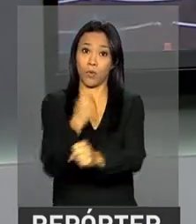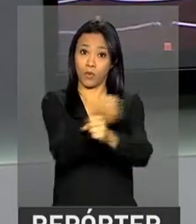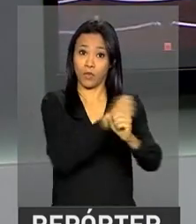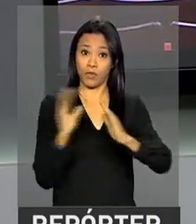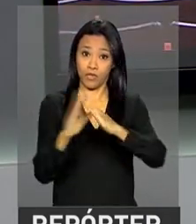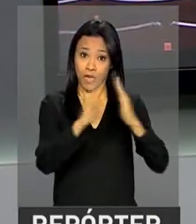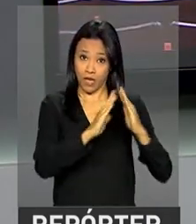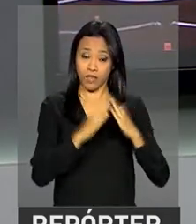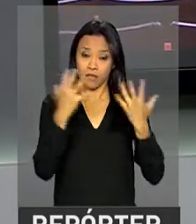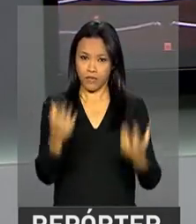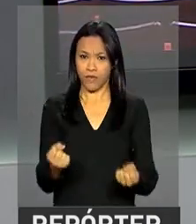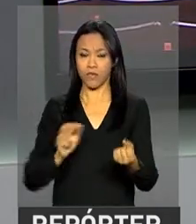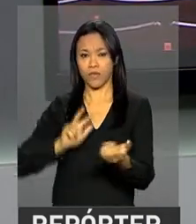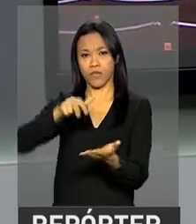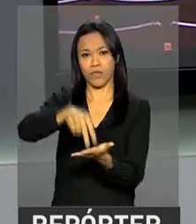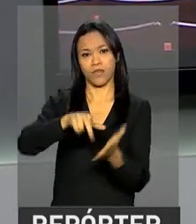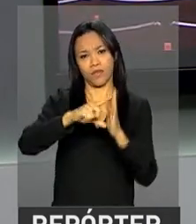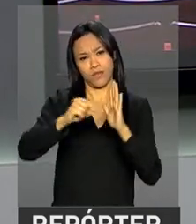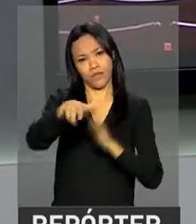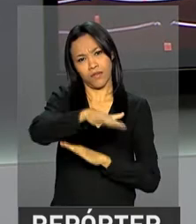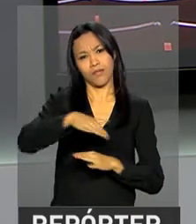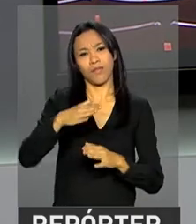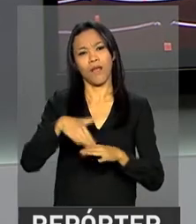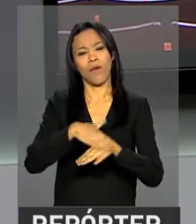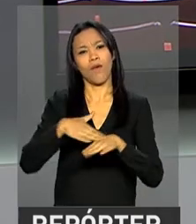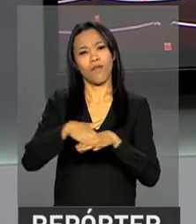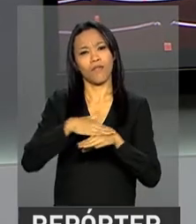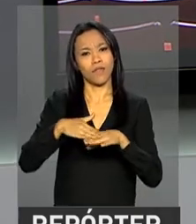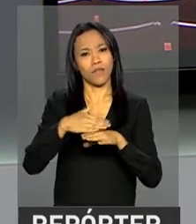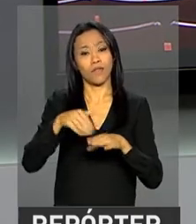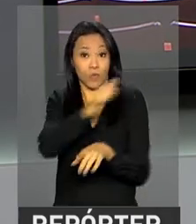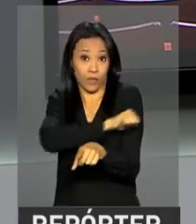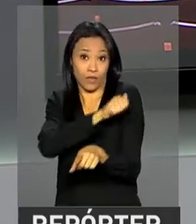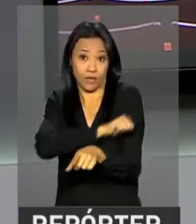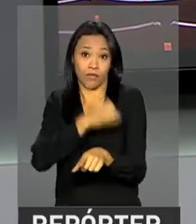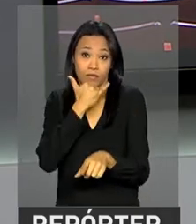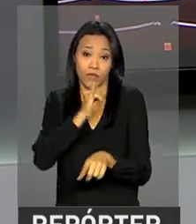vivo para o Rio de Janeiro conversar com a repórter Natália Mello. Bom dia, Natália.